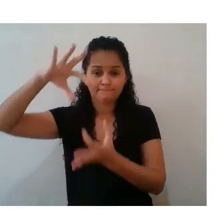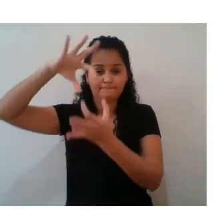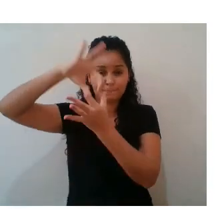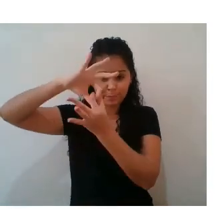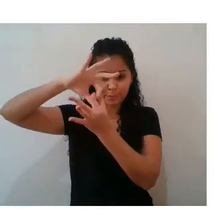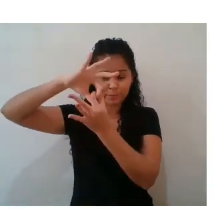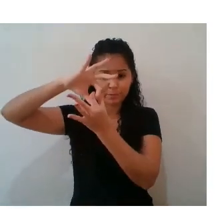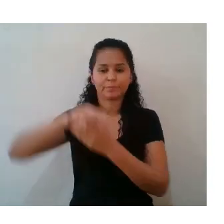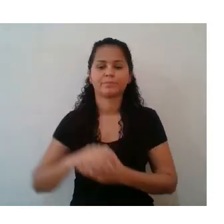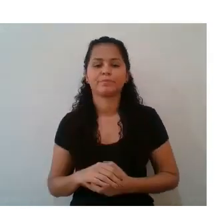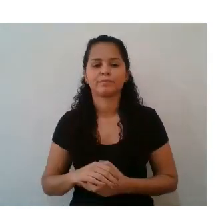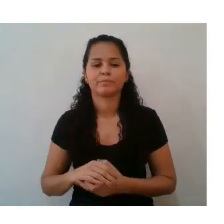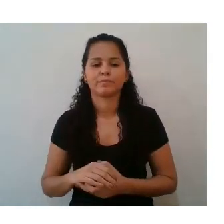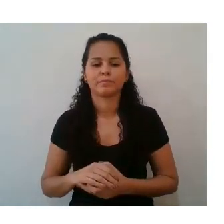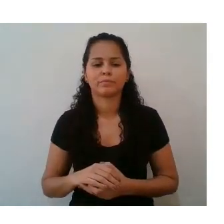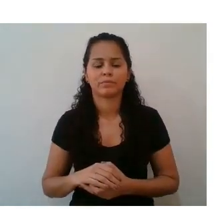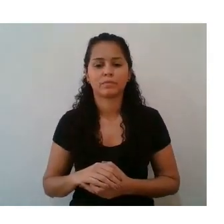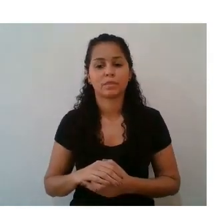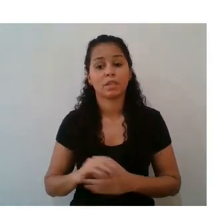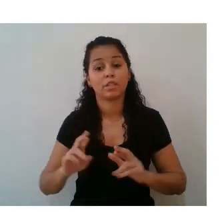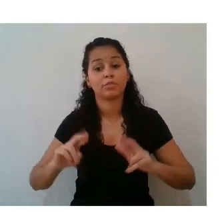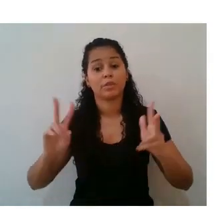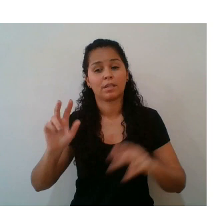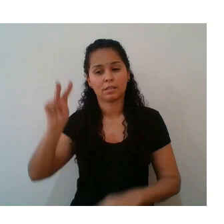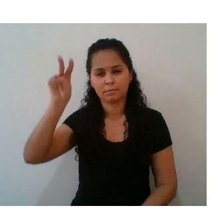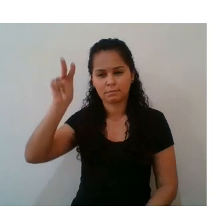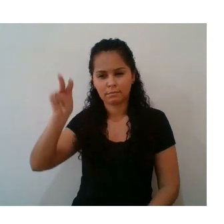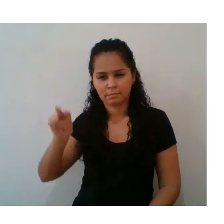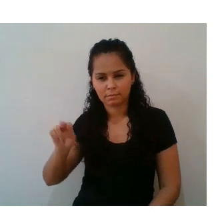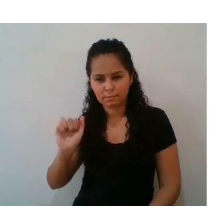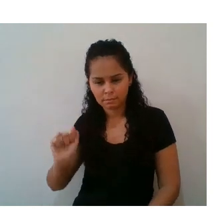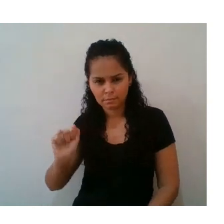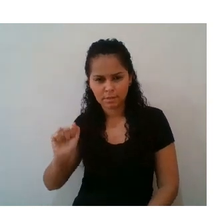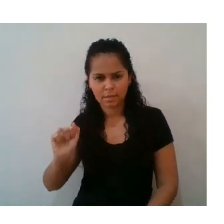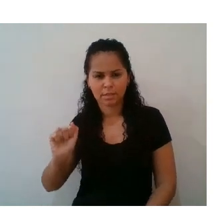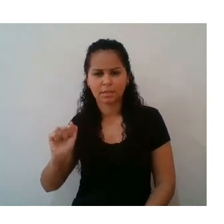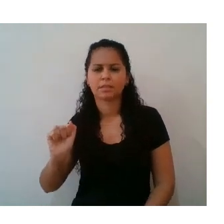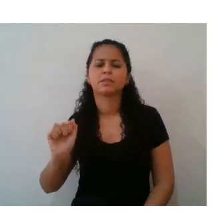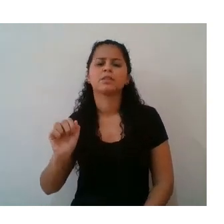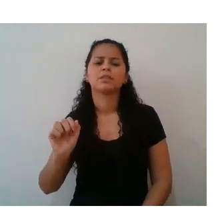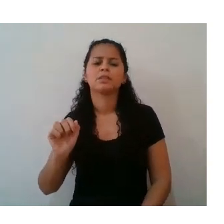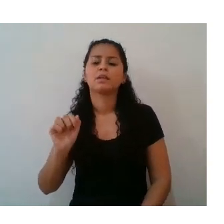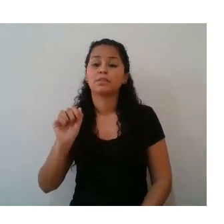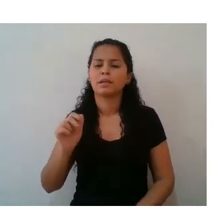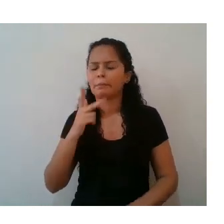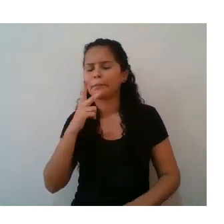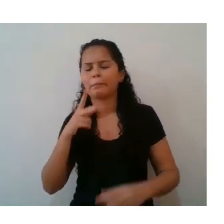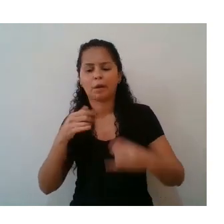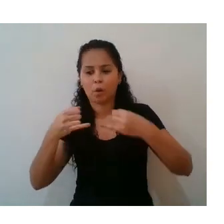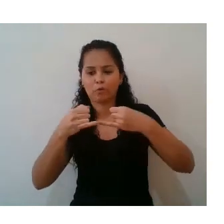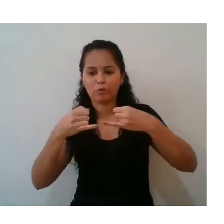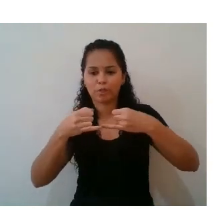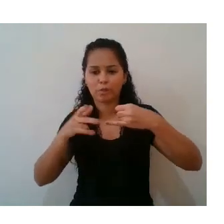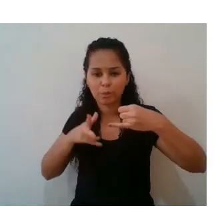abraço entre os pontos que ele quer medir. Já o amperímetro, quando ele é posicionado, ele é dessa forma. Você corta o